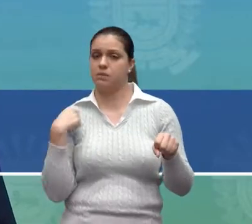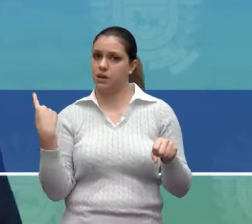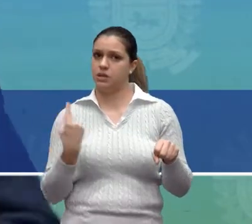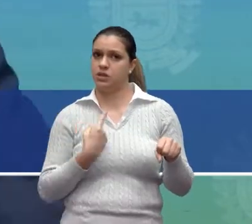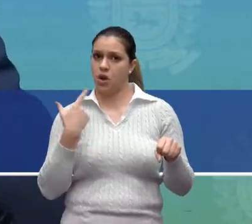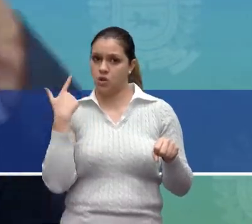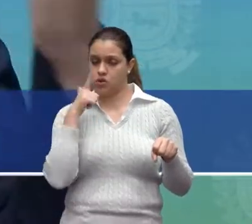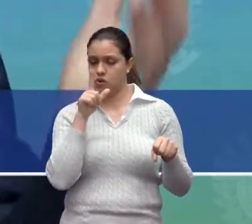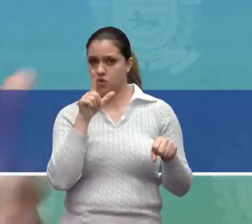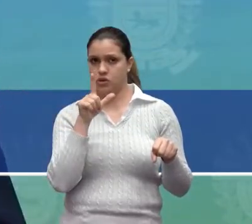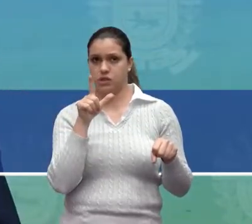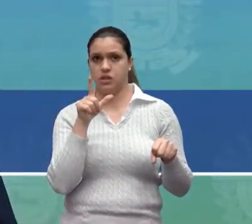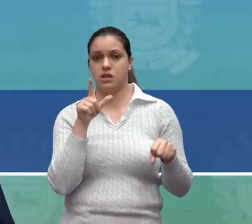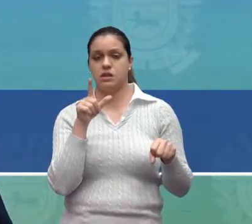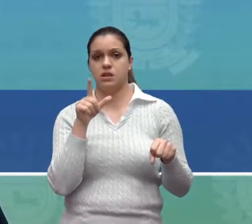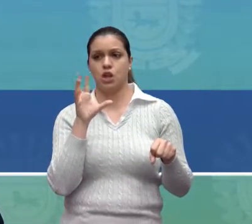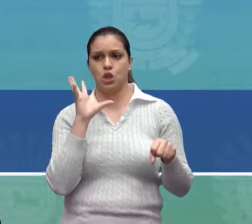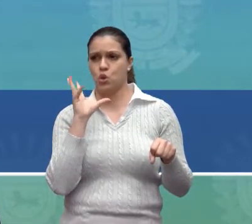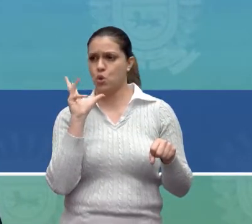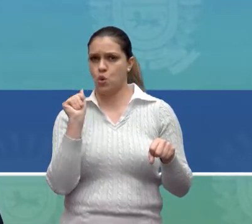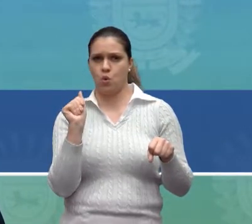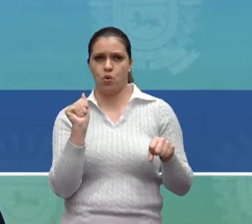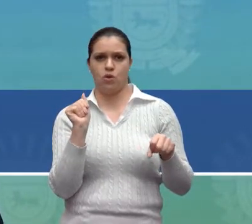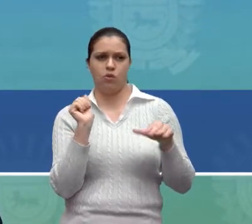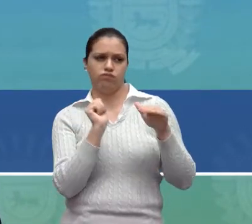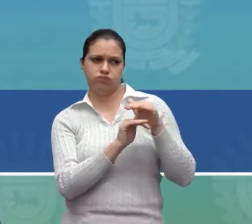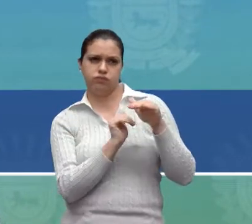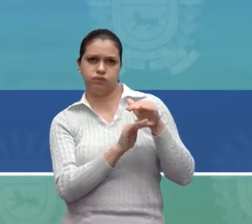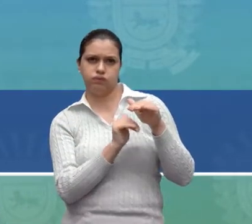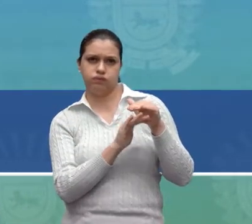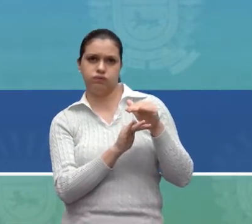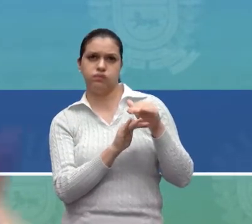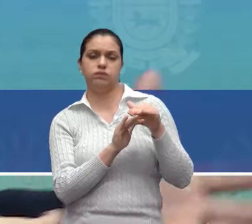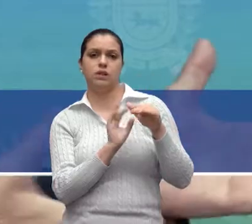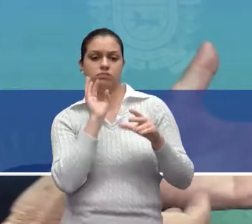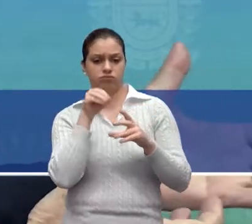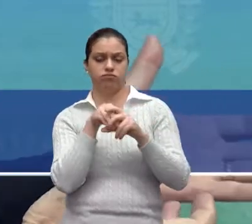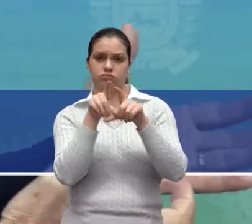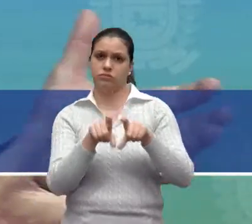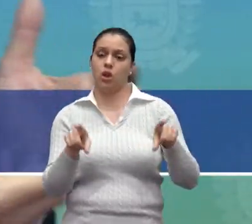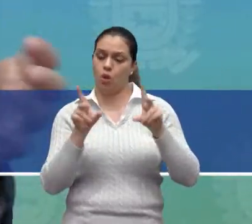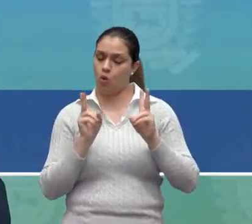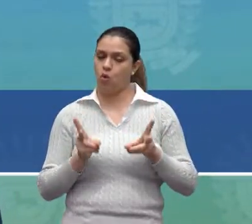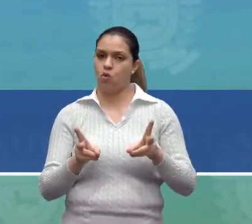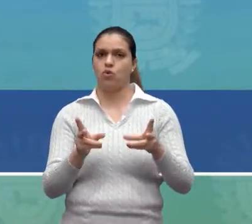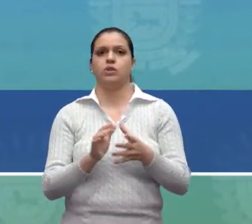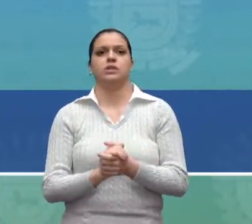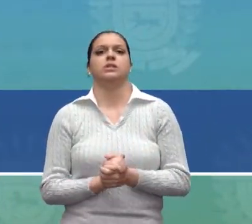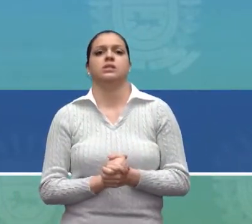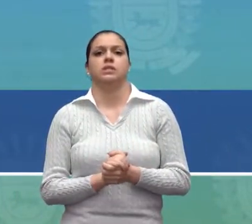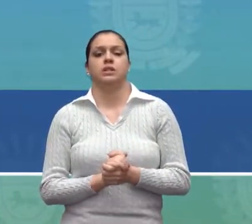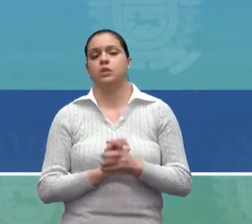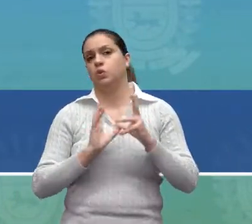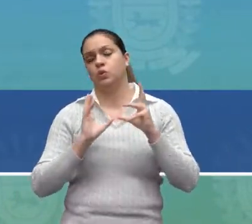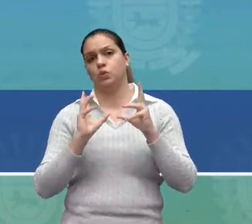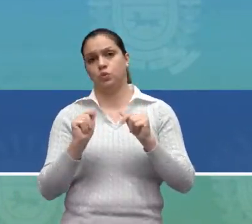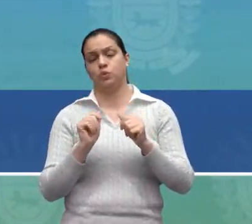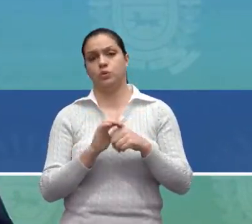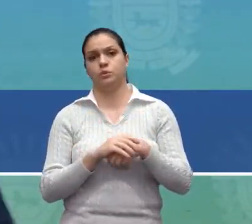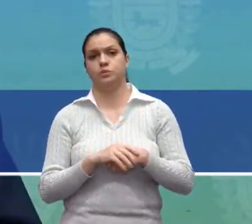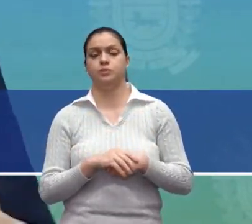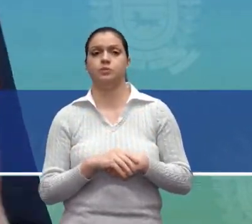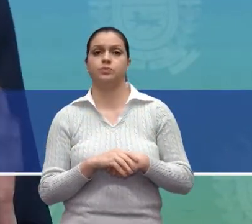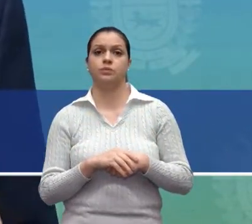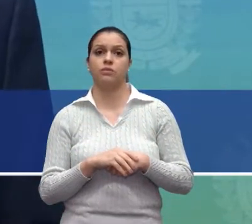um sistema que vai nos possibilitar grande parte do arquivamento que vinha sendo feito continuar, e aí na sequência já